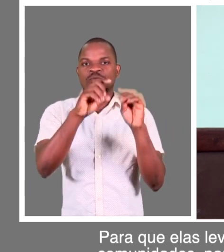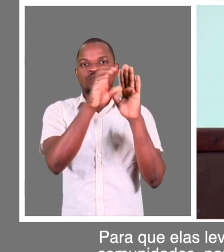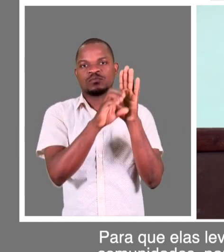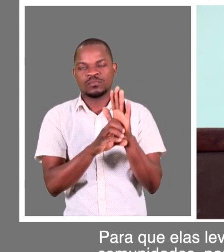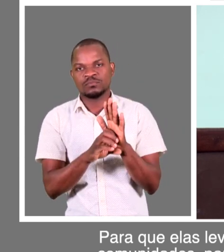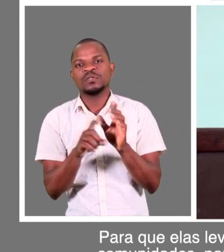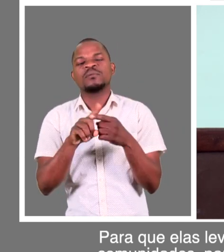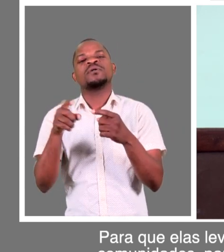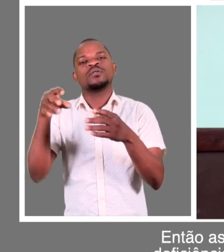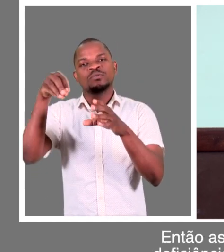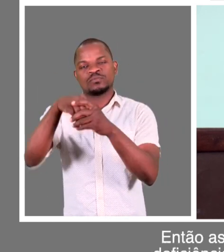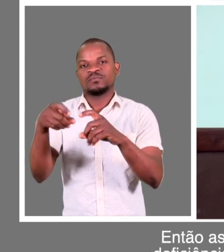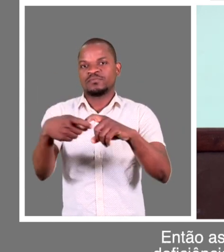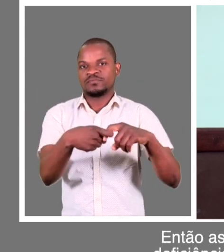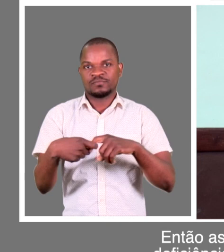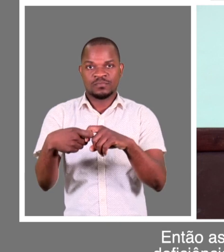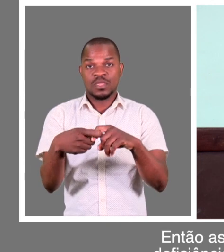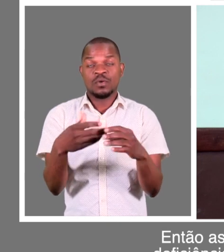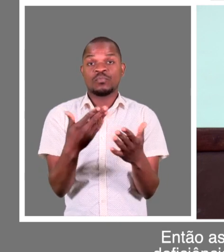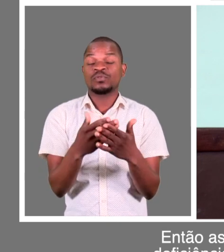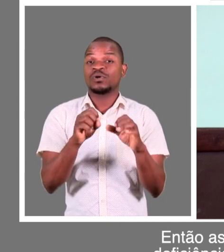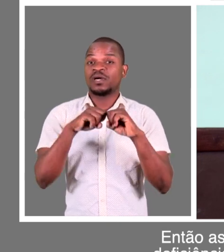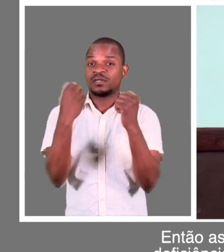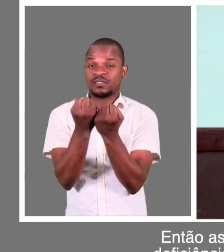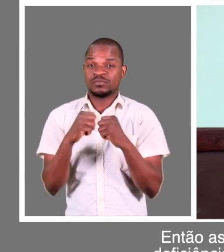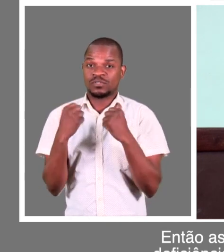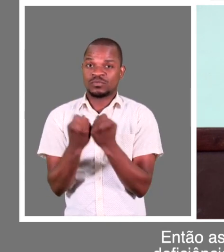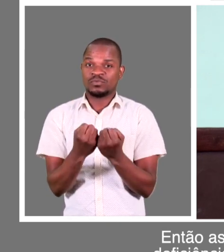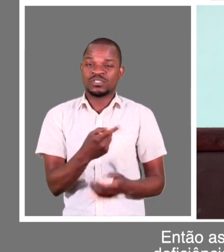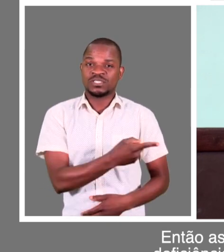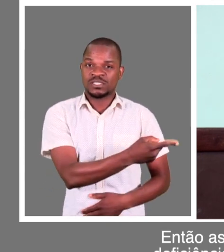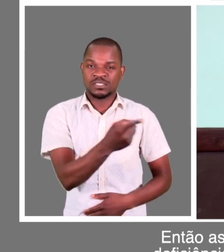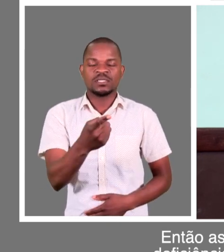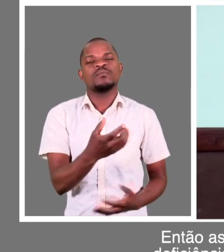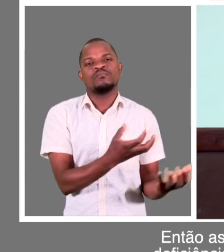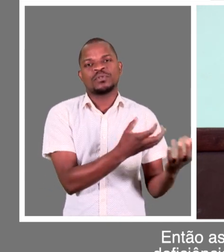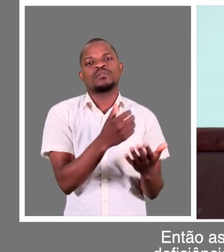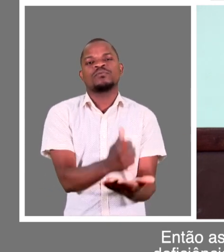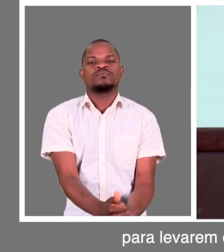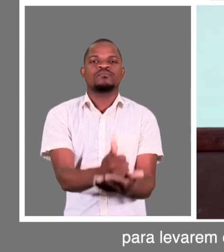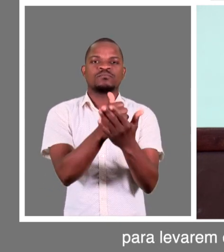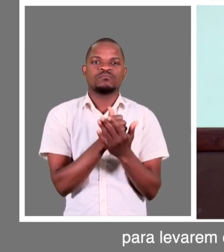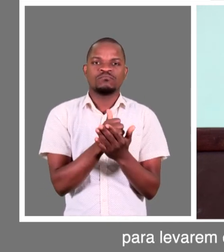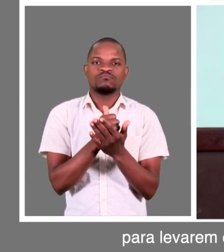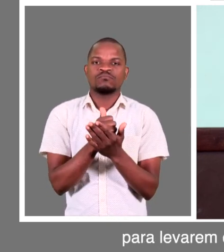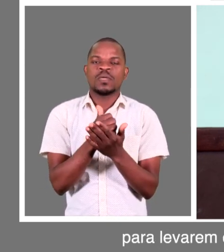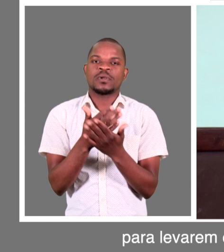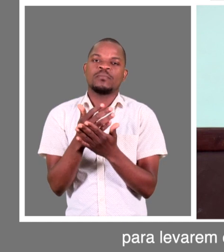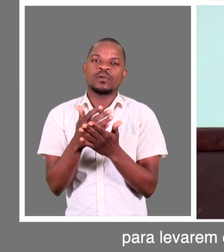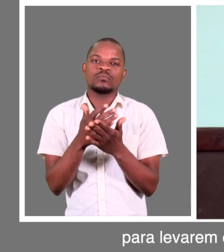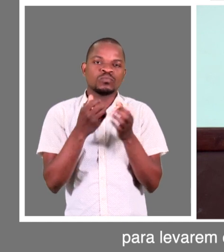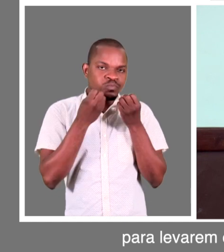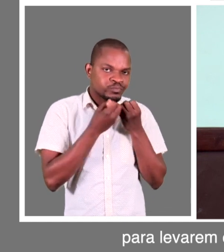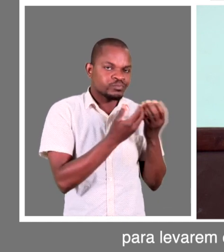sociedades, para as suas famílias. Então, as organizações de pessoas com deficiência ainda carecem de algum apoio para levarem essa